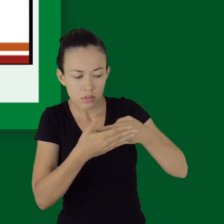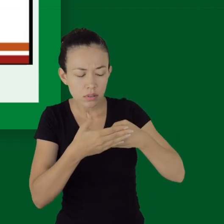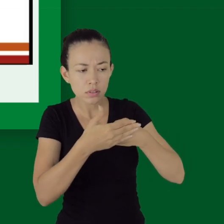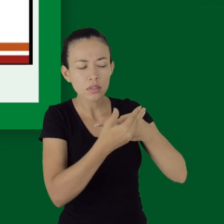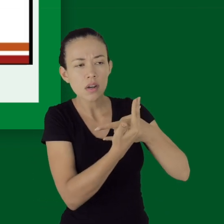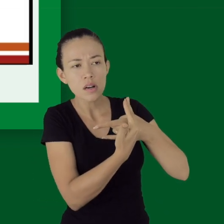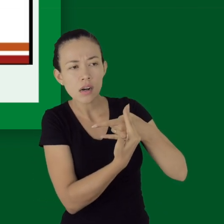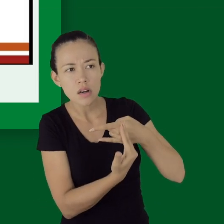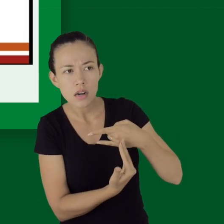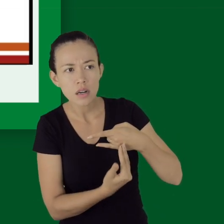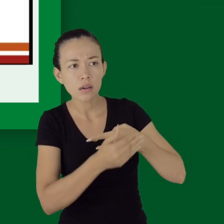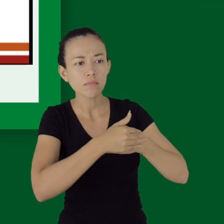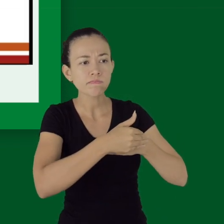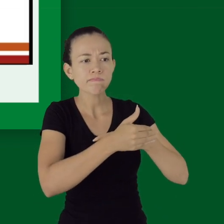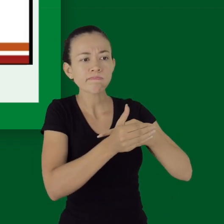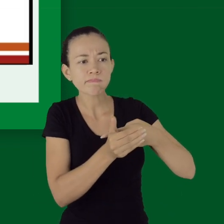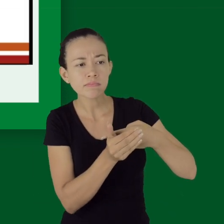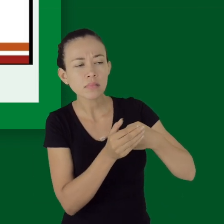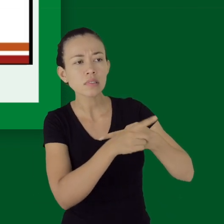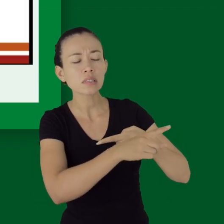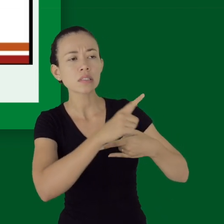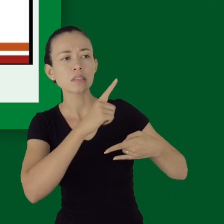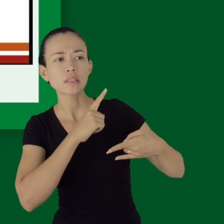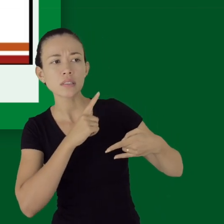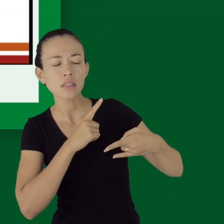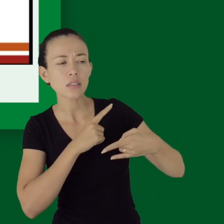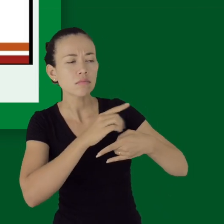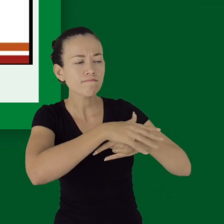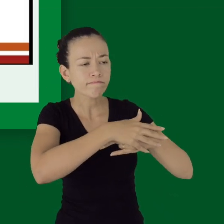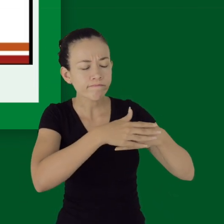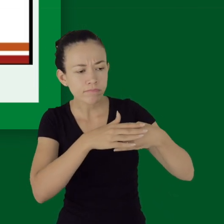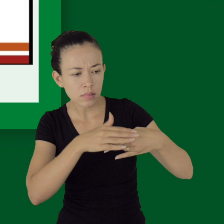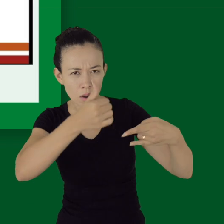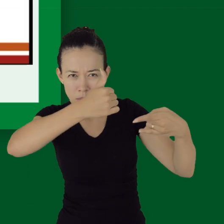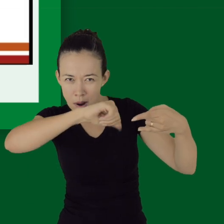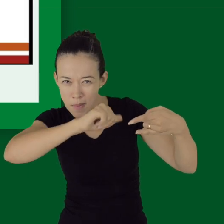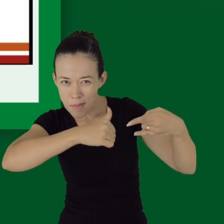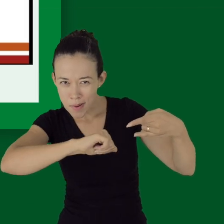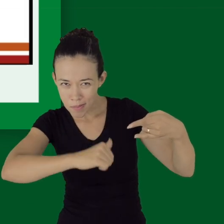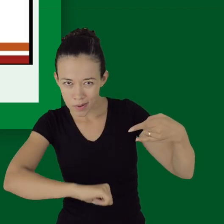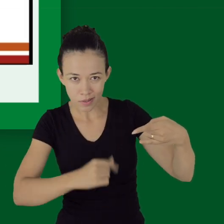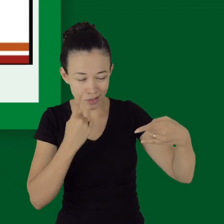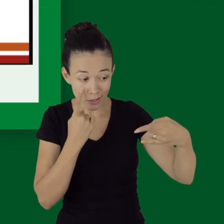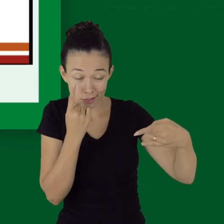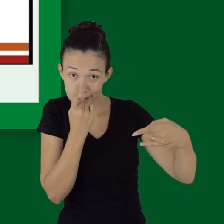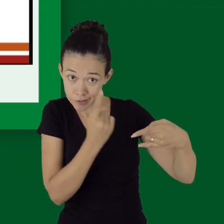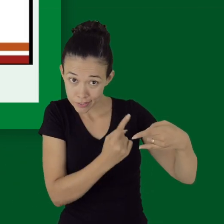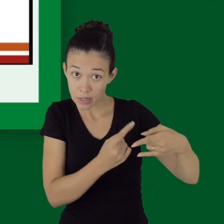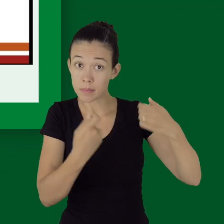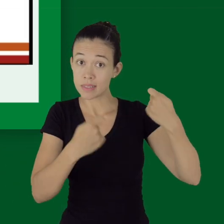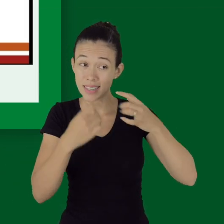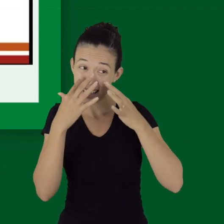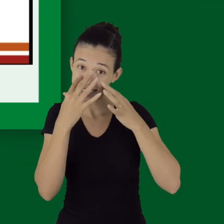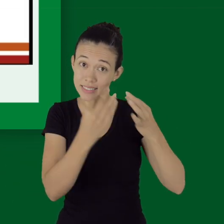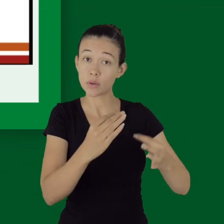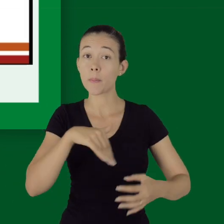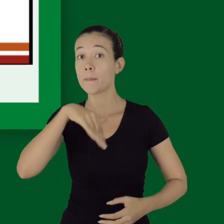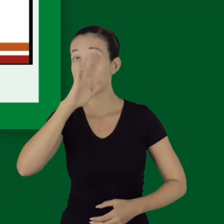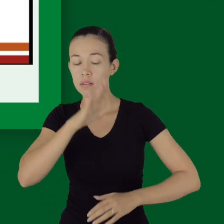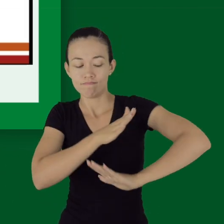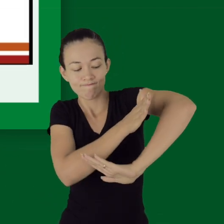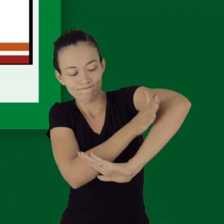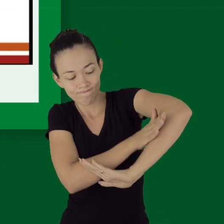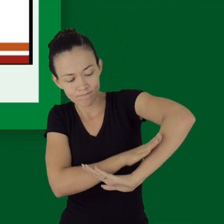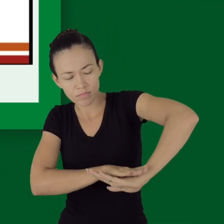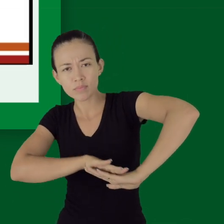todo aquele corpo vertebral, tentando palpar a flutuação, se tem lesão, se tem comprometimento, fratura, eu preciso